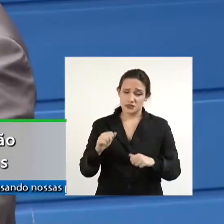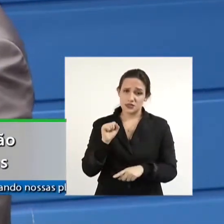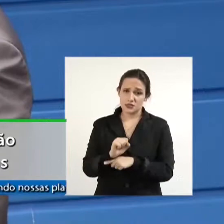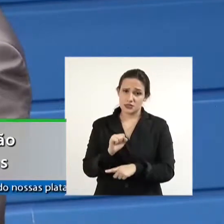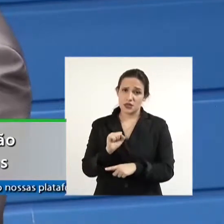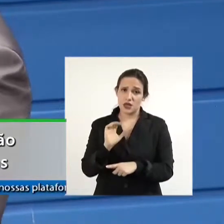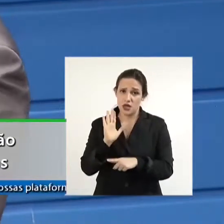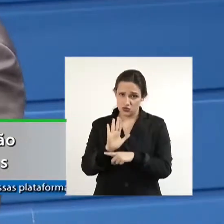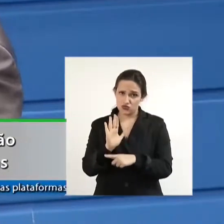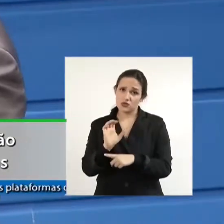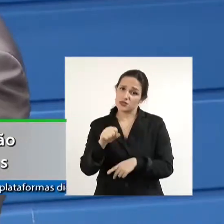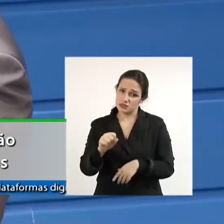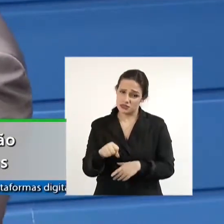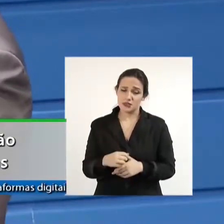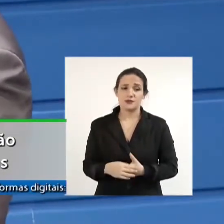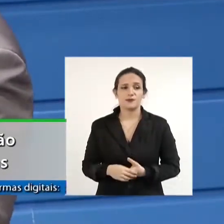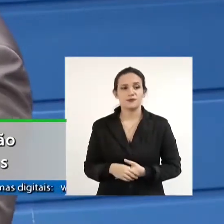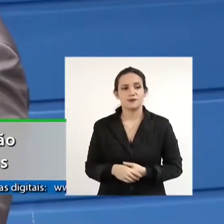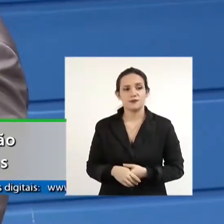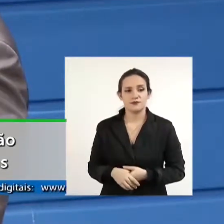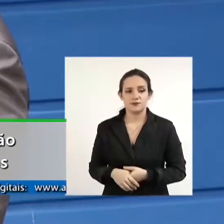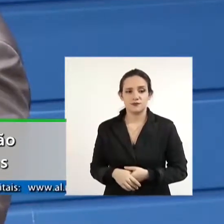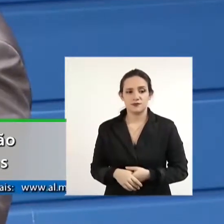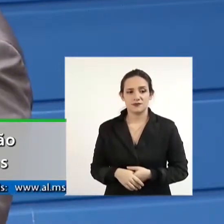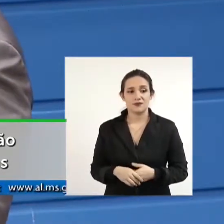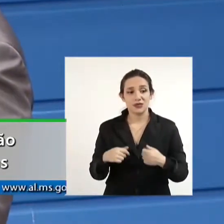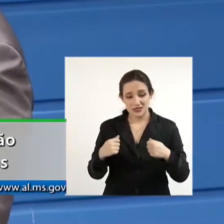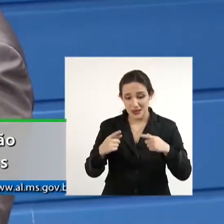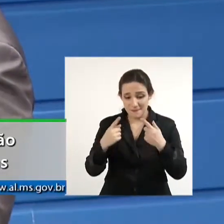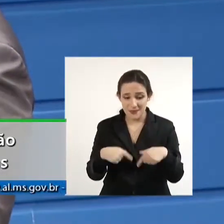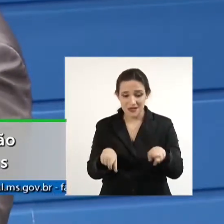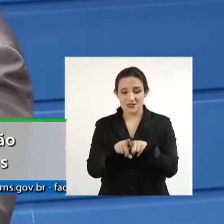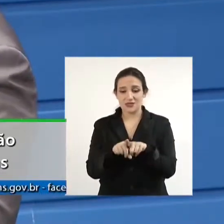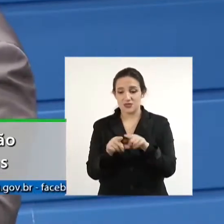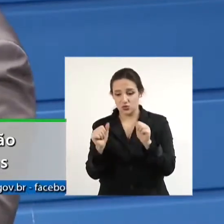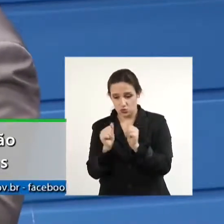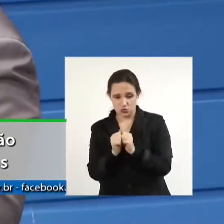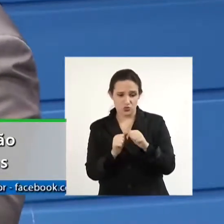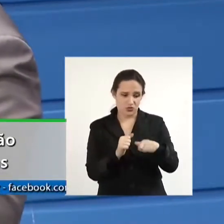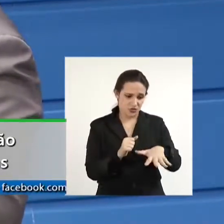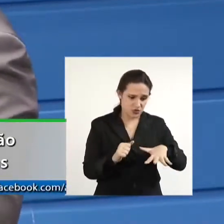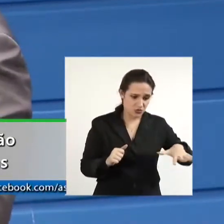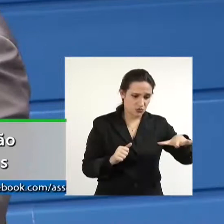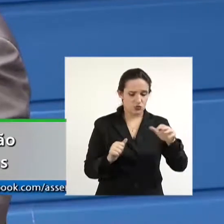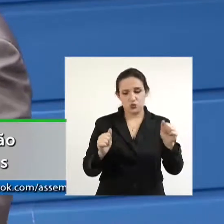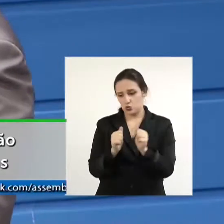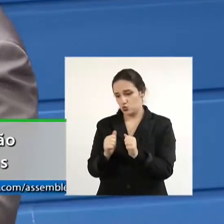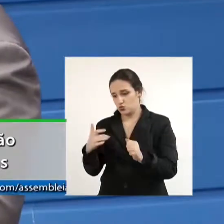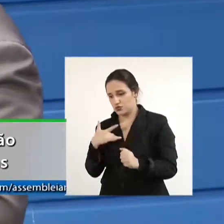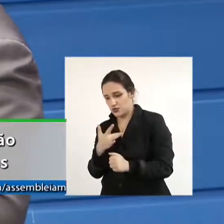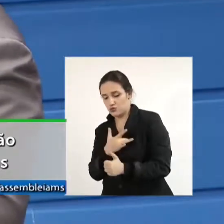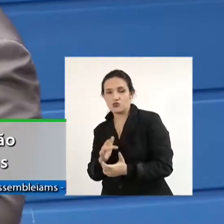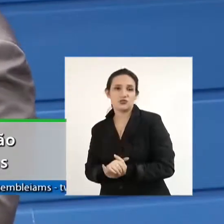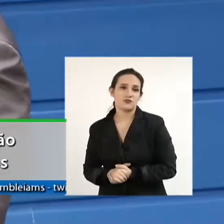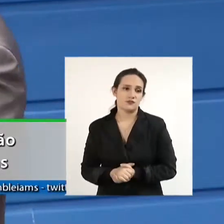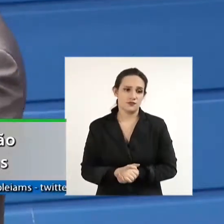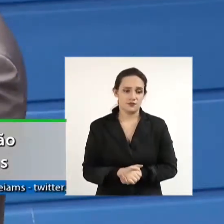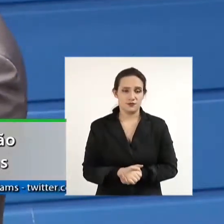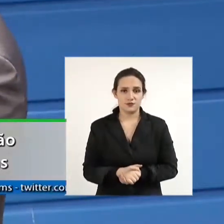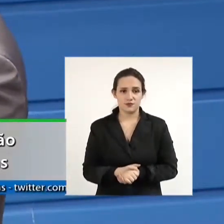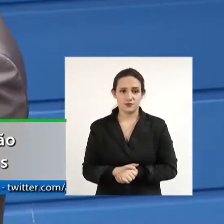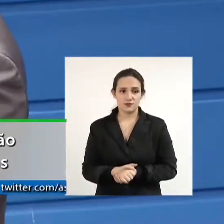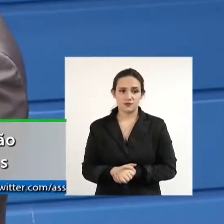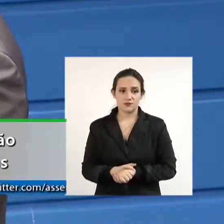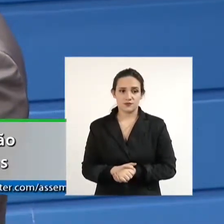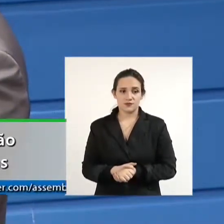falo que esse trabalho ele anda para e passo com a saúde. Por quê? Porque tudo demanda nessas casas, tudo demanda nesse sistema, e que é o